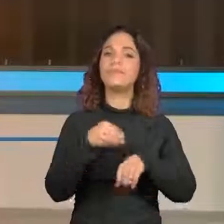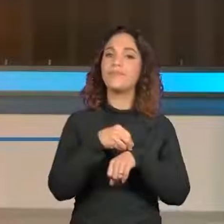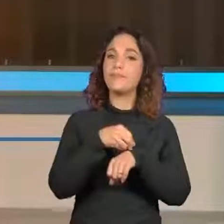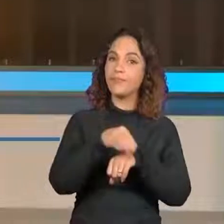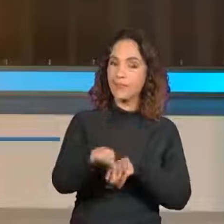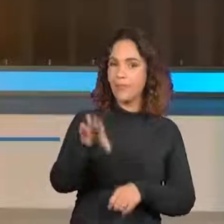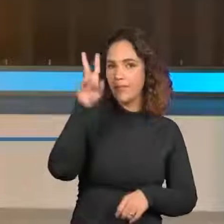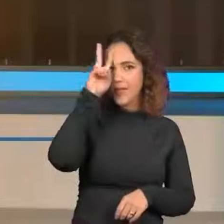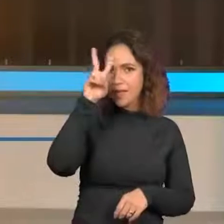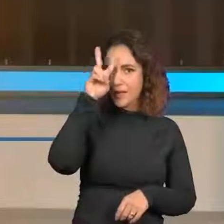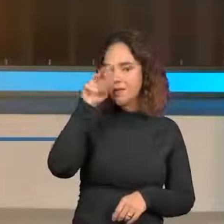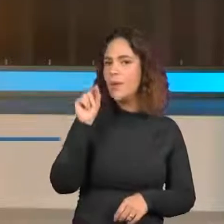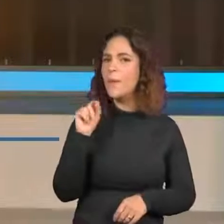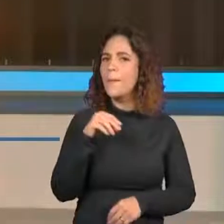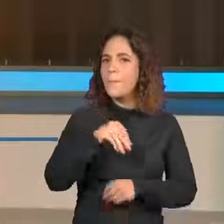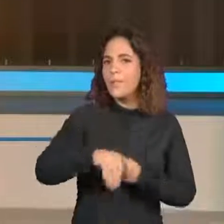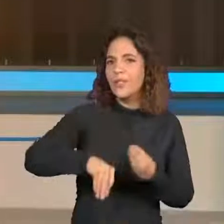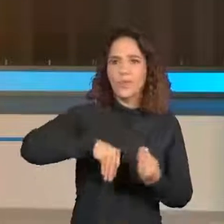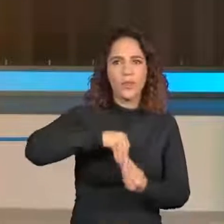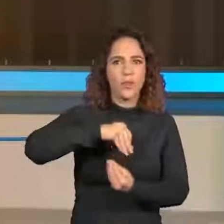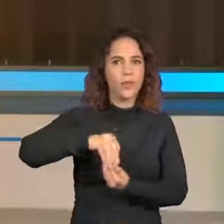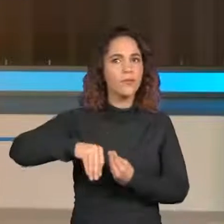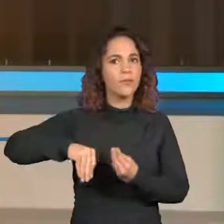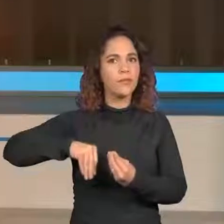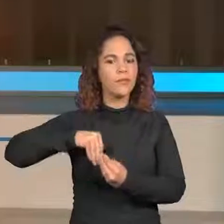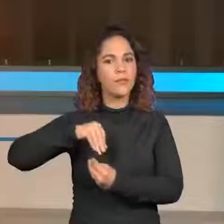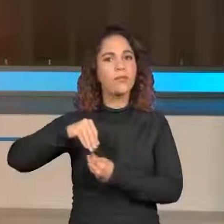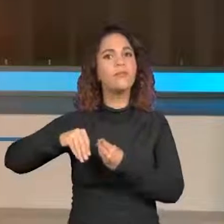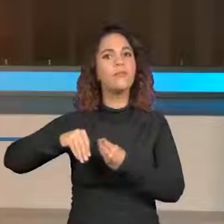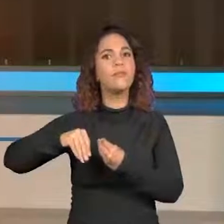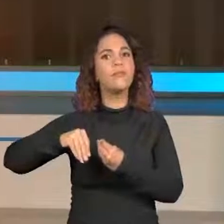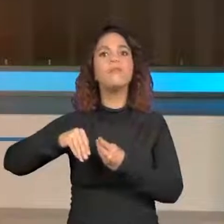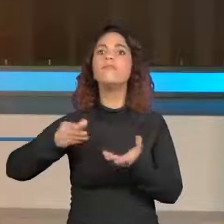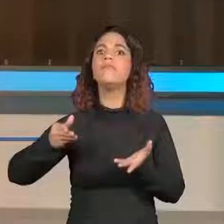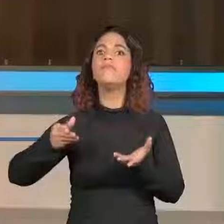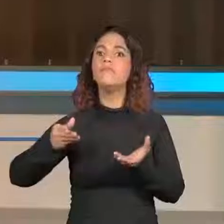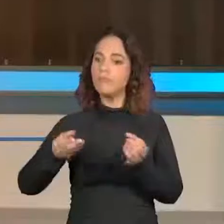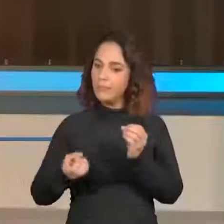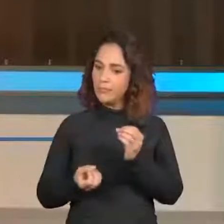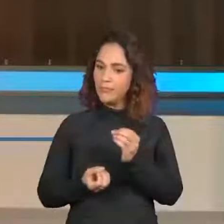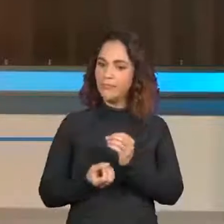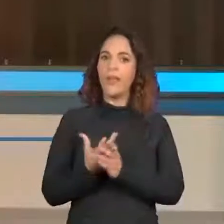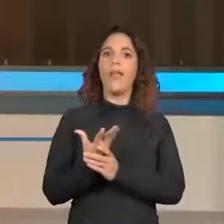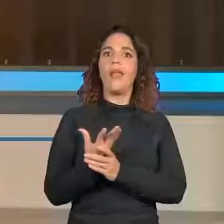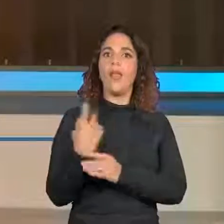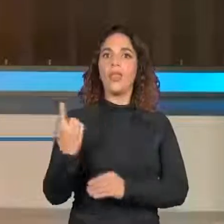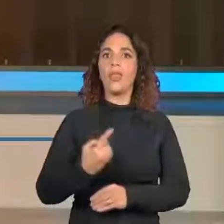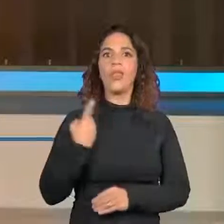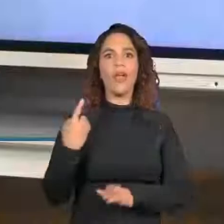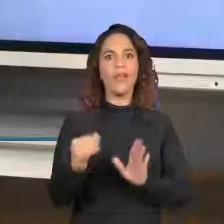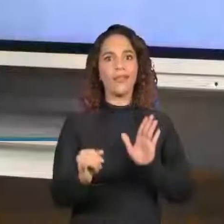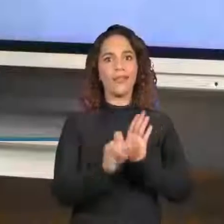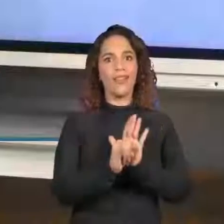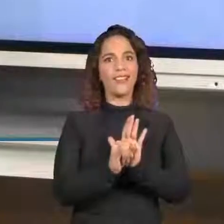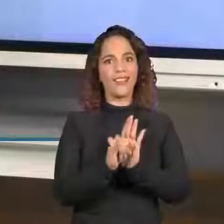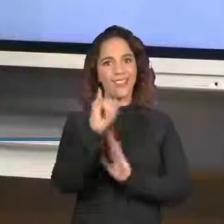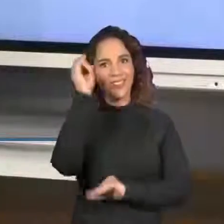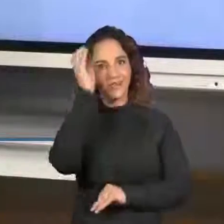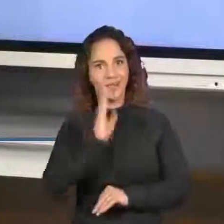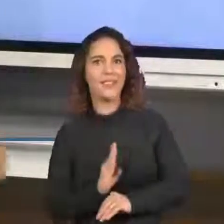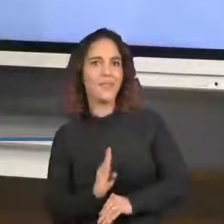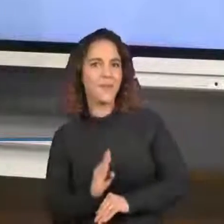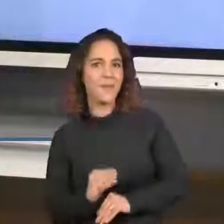essas misturas, elas vão culminar na nossa identidade enquanto brasileiros. E a reflexão